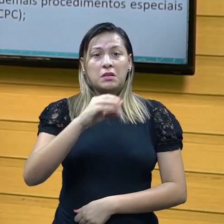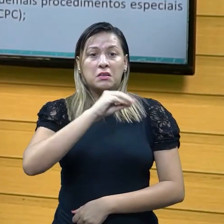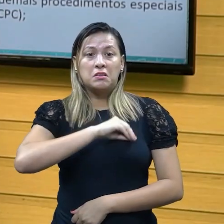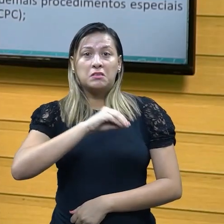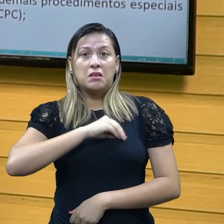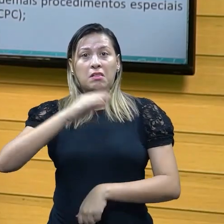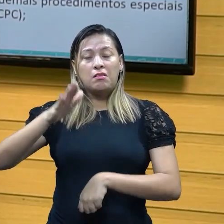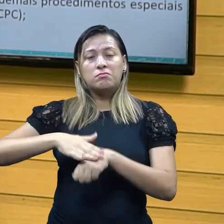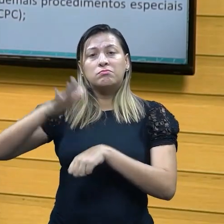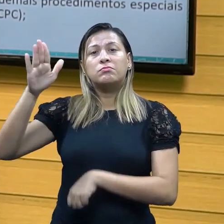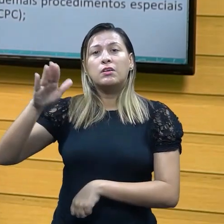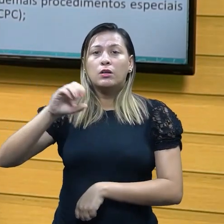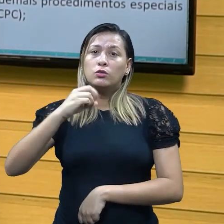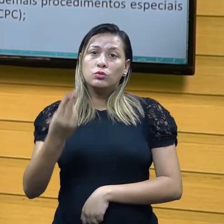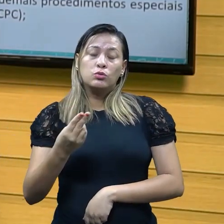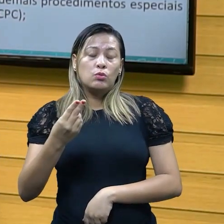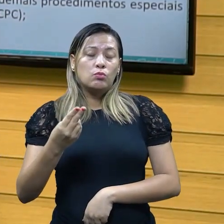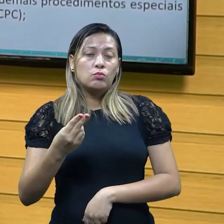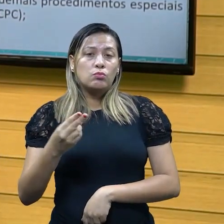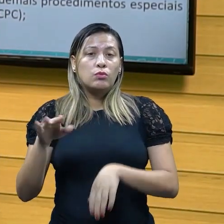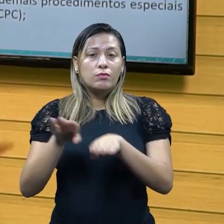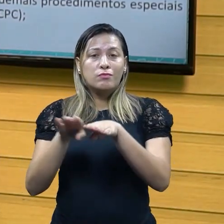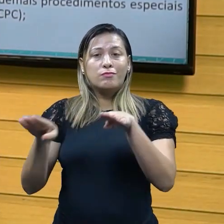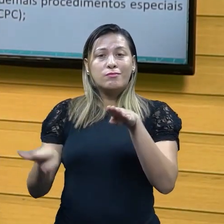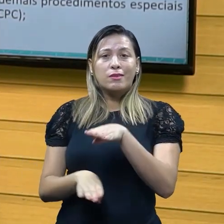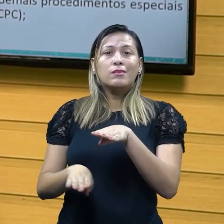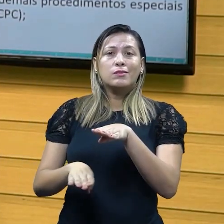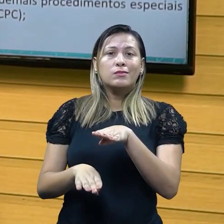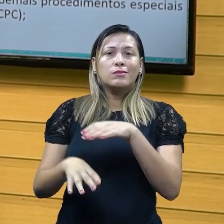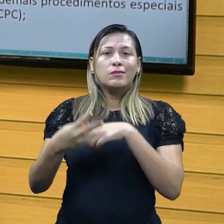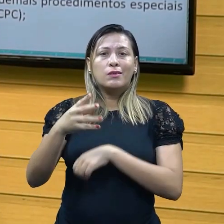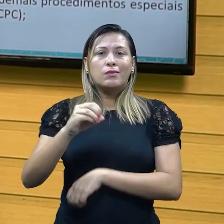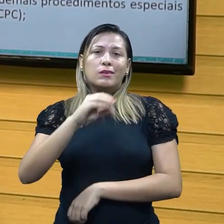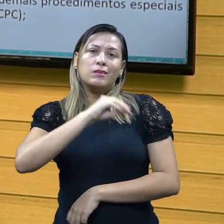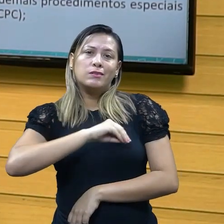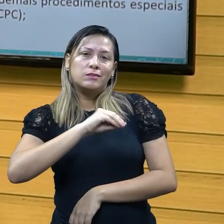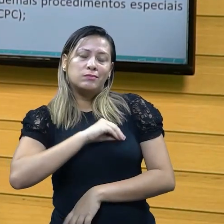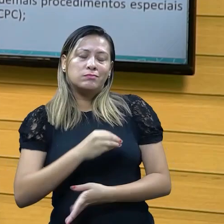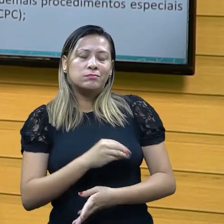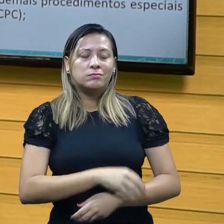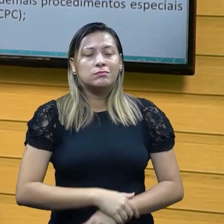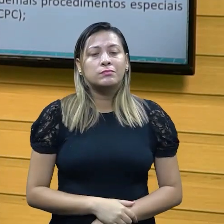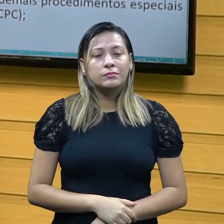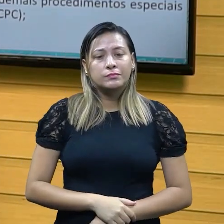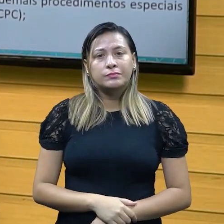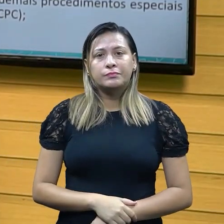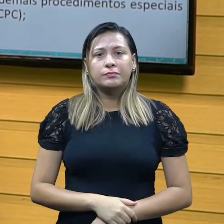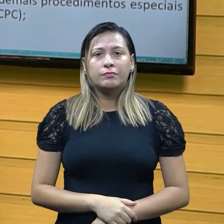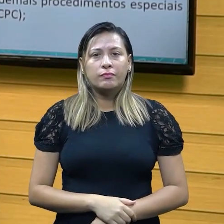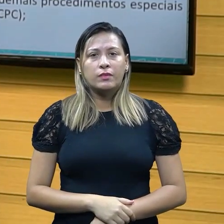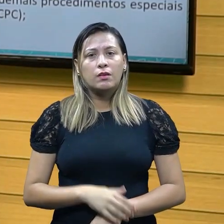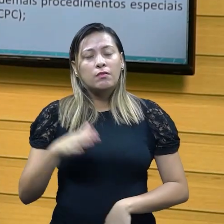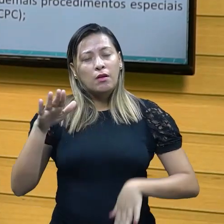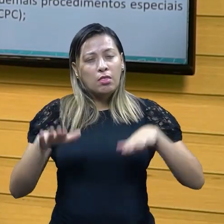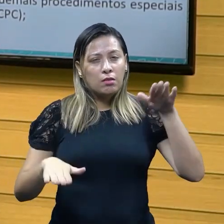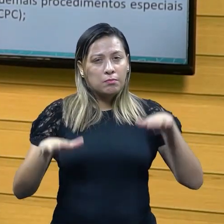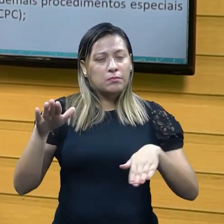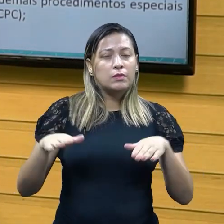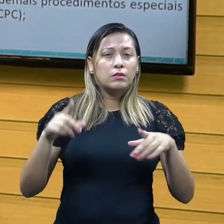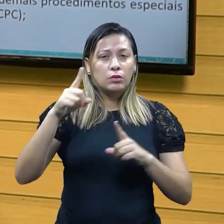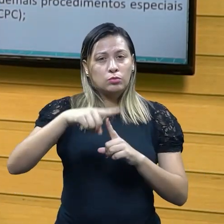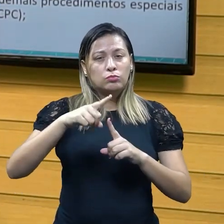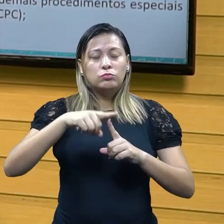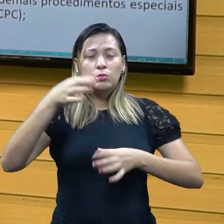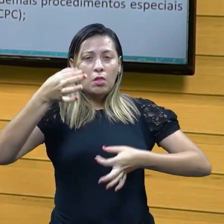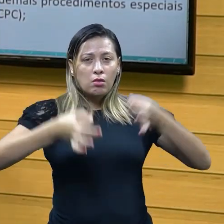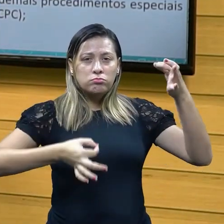que são inferiores aos 40 salários mínimos. Então, dependendo do tipo de juizado e de qual justiça você esteja falando, ele